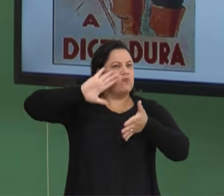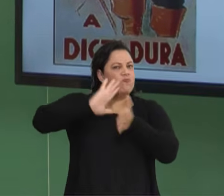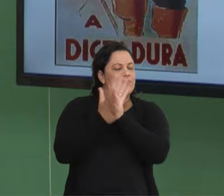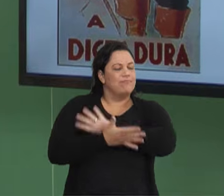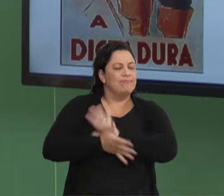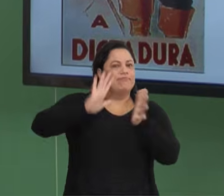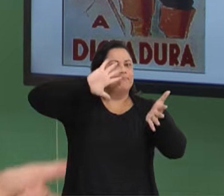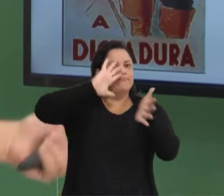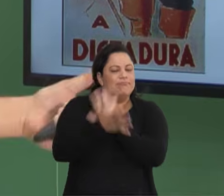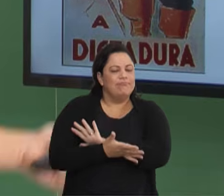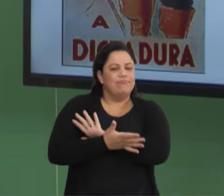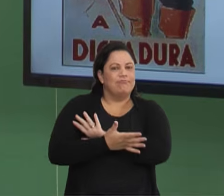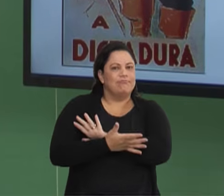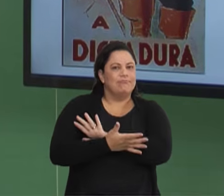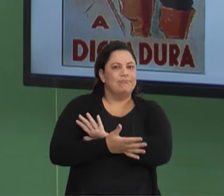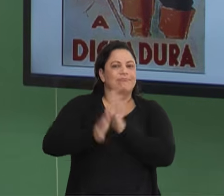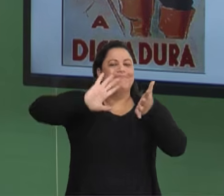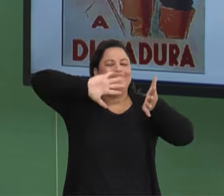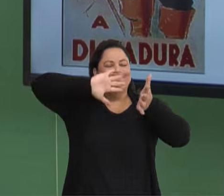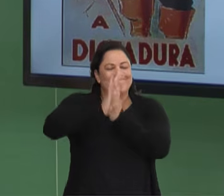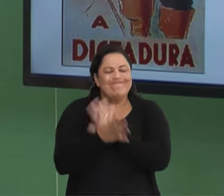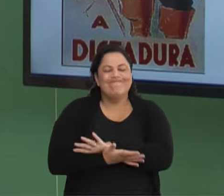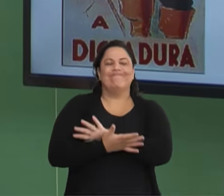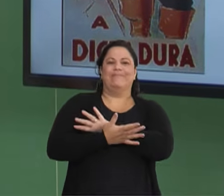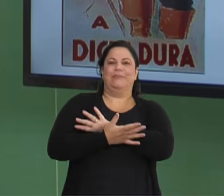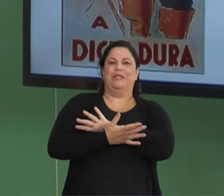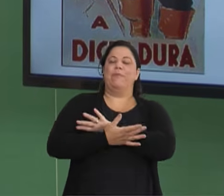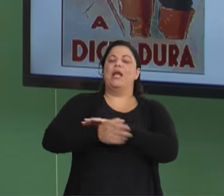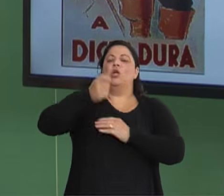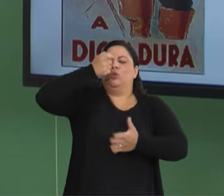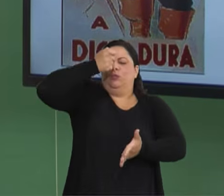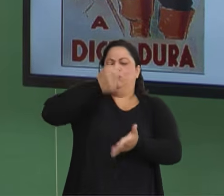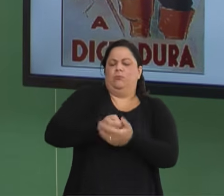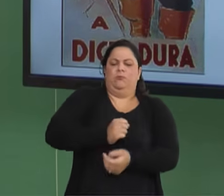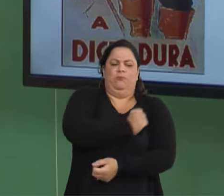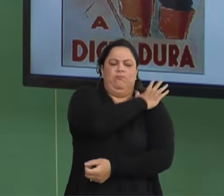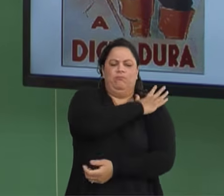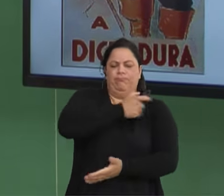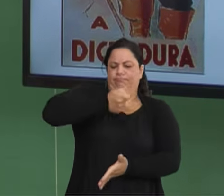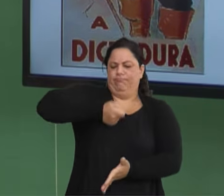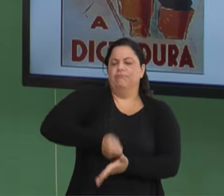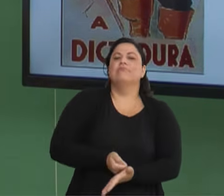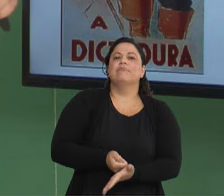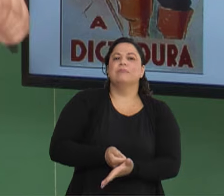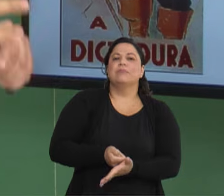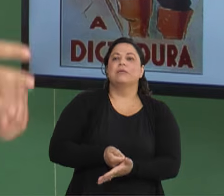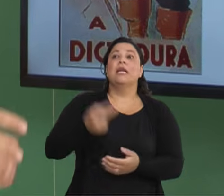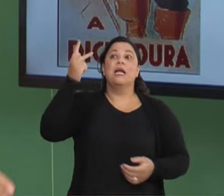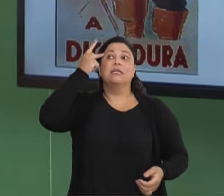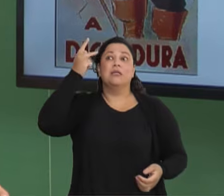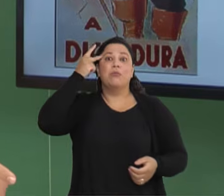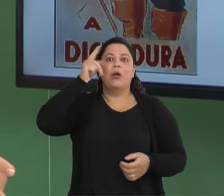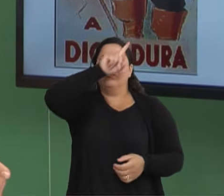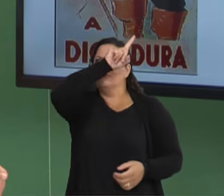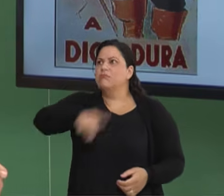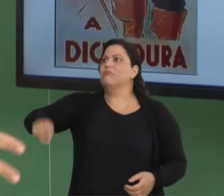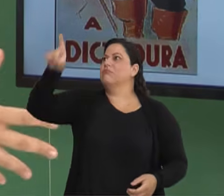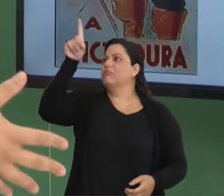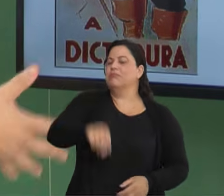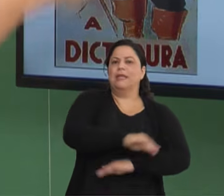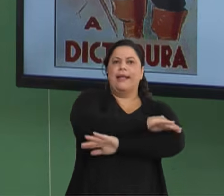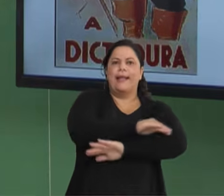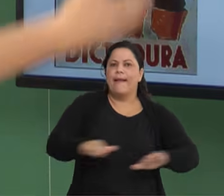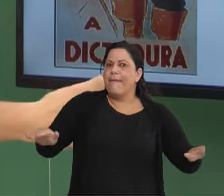ditadura. Ditadura ainda com C, como era a grafia da época. Por que isso? São Paulo quer acabar com a ditadura no